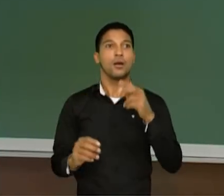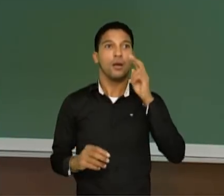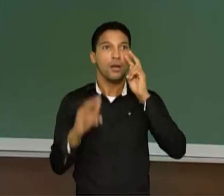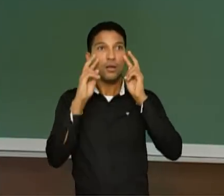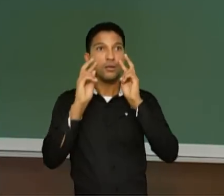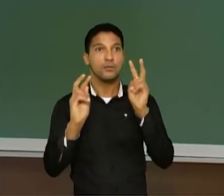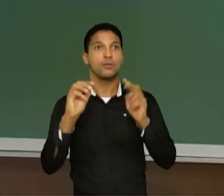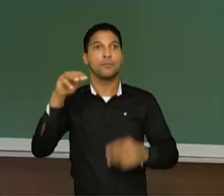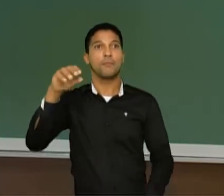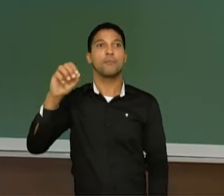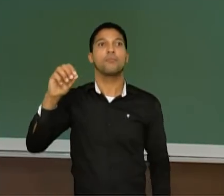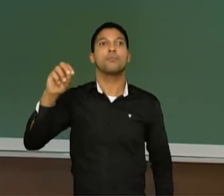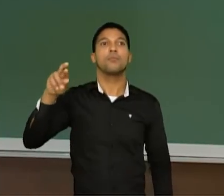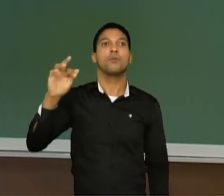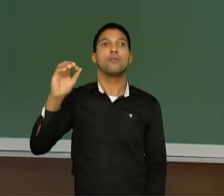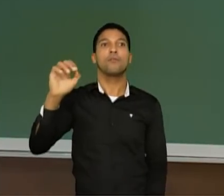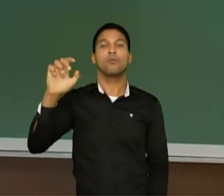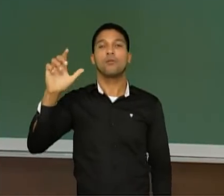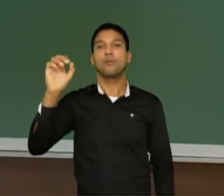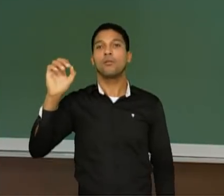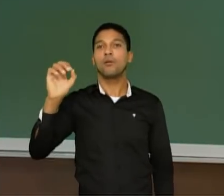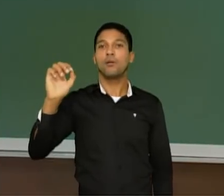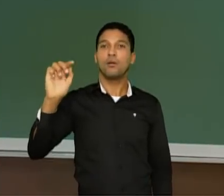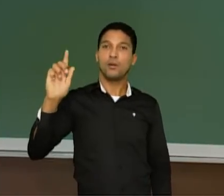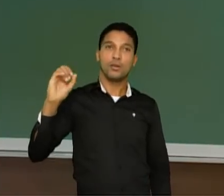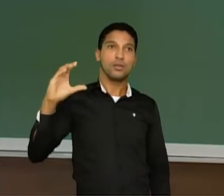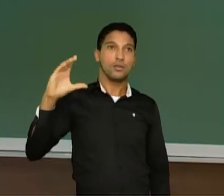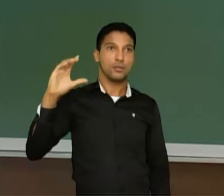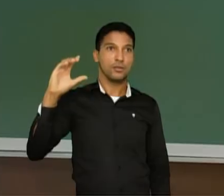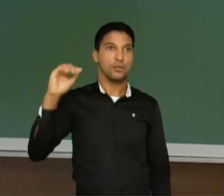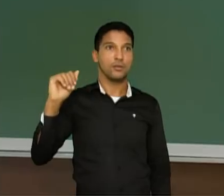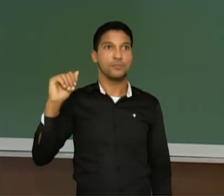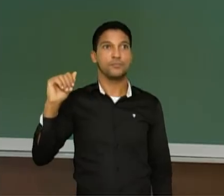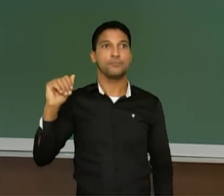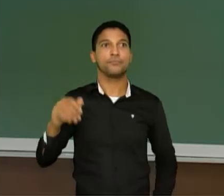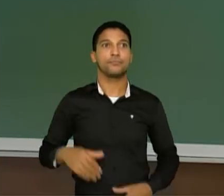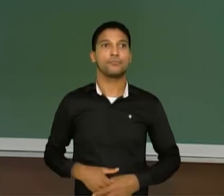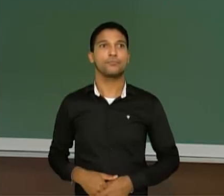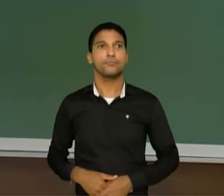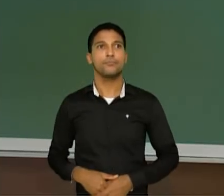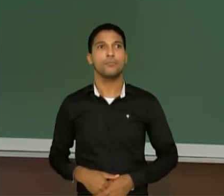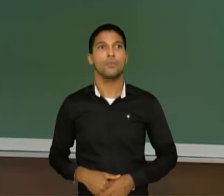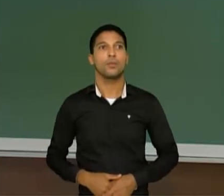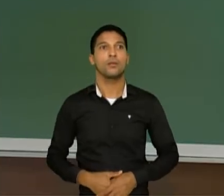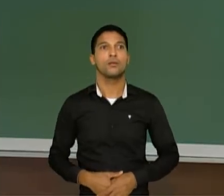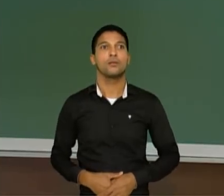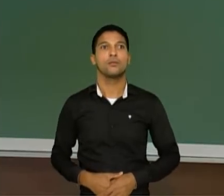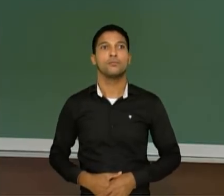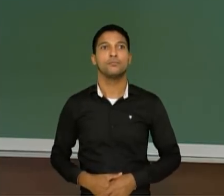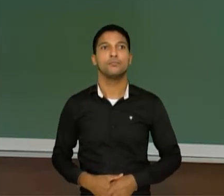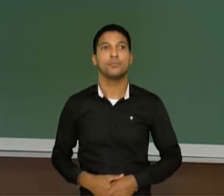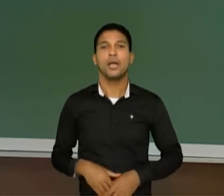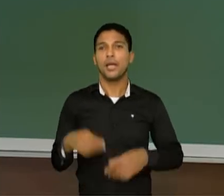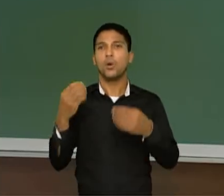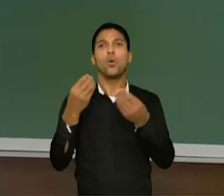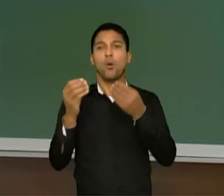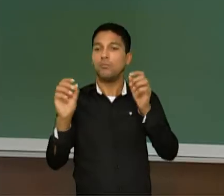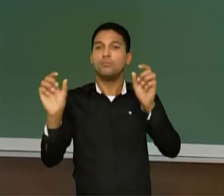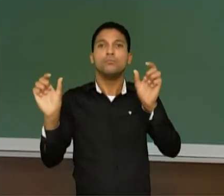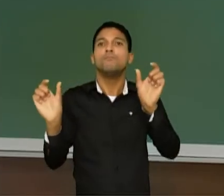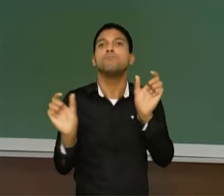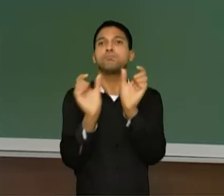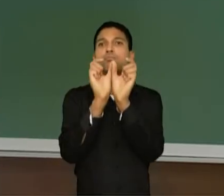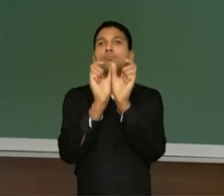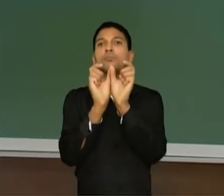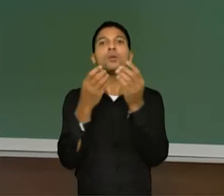palavras anteriores, né? De alguma das palavras que compuseram a palavra nova. Será que trata-se de uma composição por